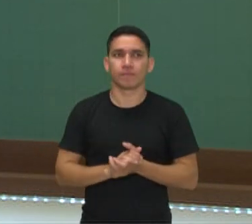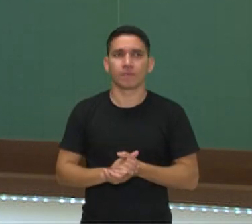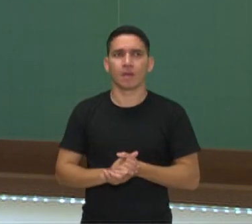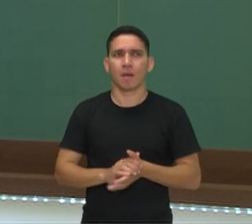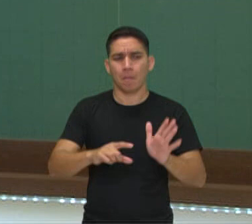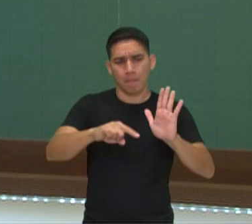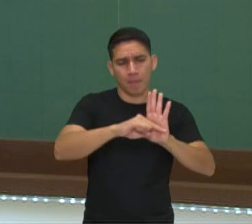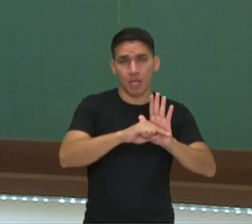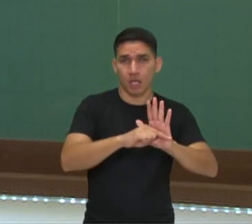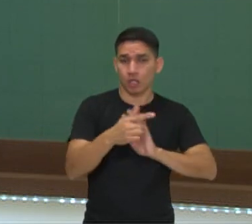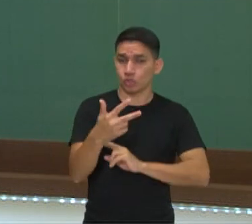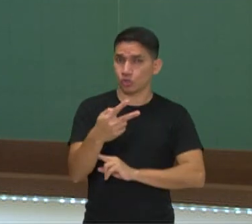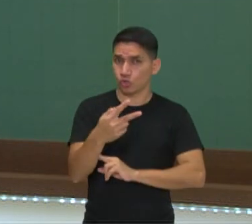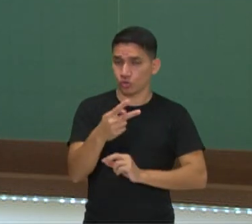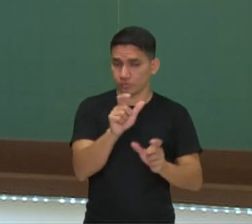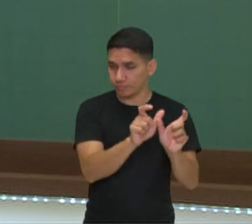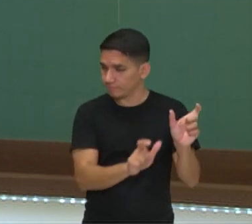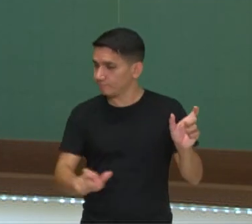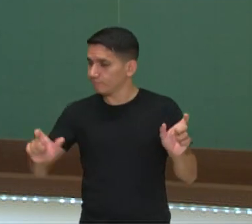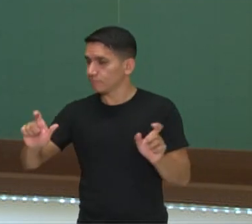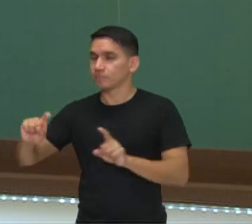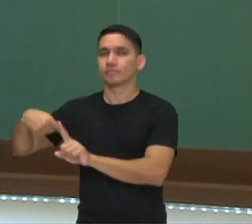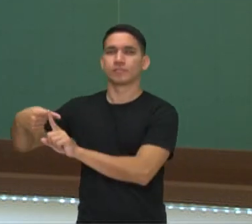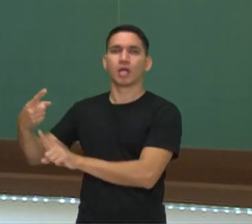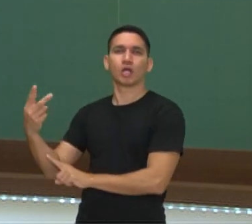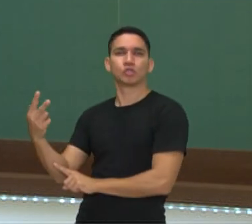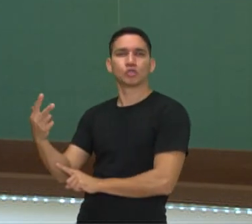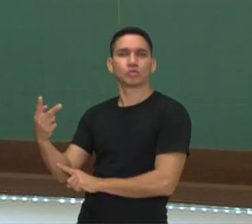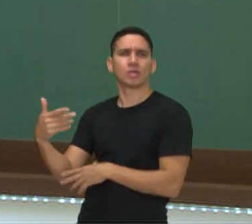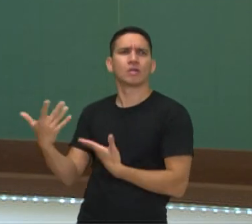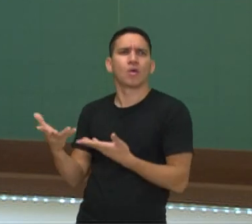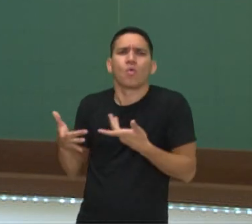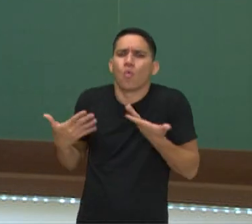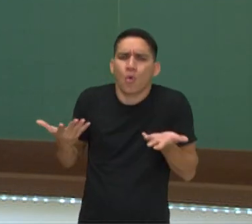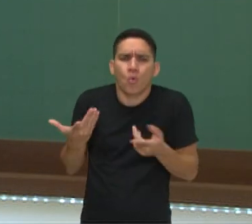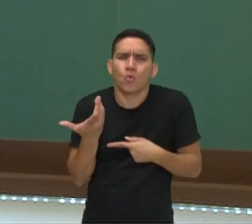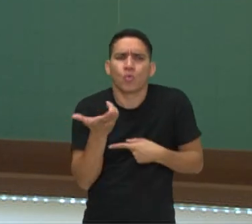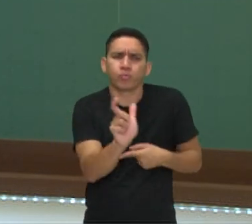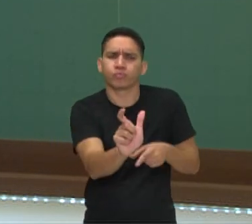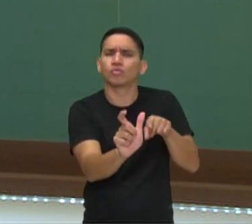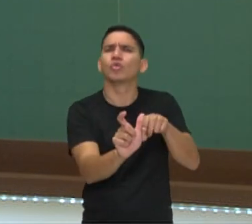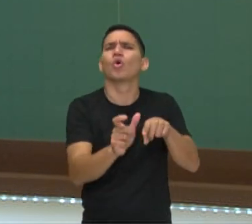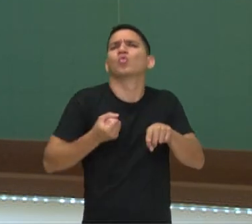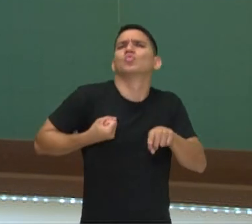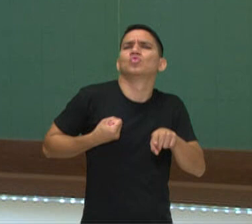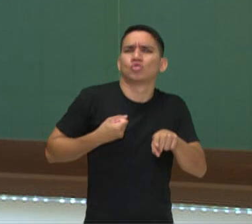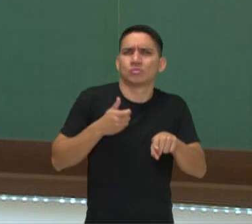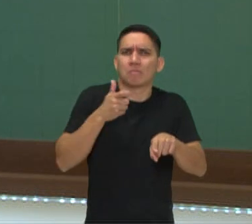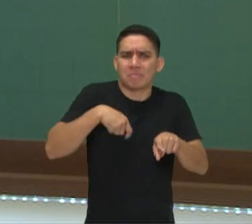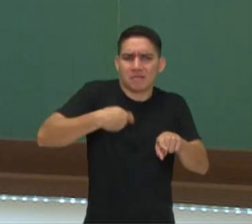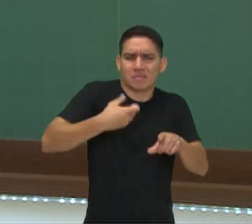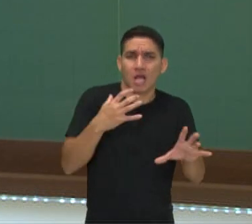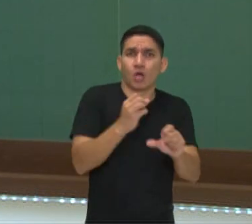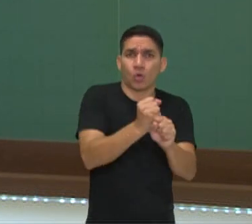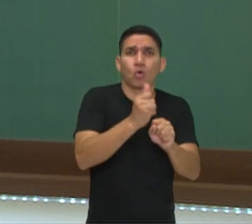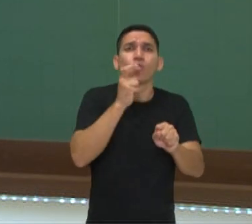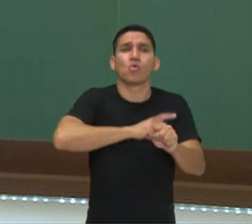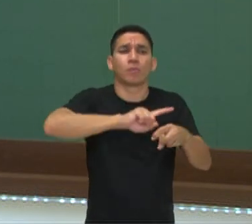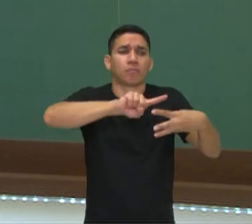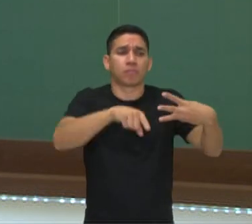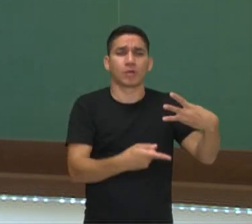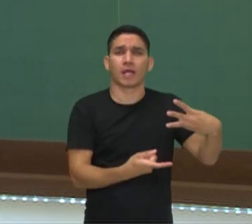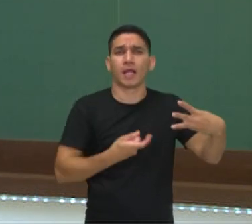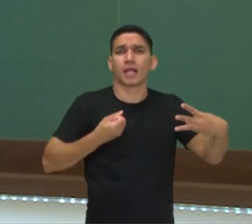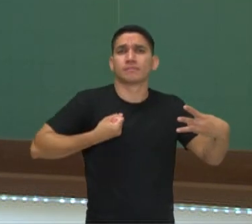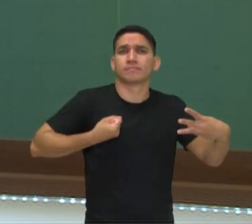menos 12 mais 12 para o outro lado. E eu vou tentar descobrir que número que eu teria que somar para que ele realmente fosse um trinômio. Então,